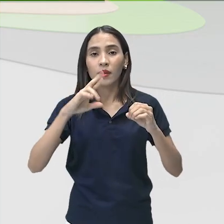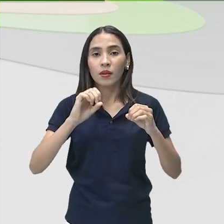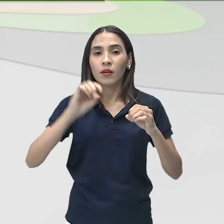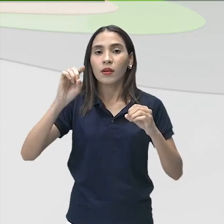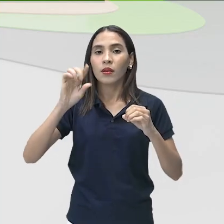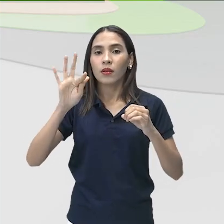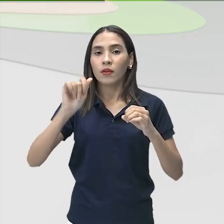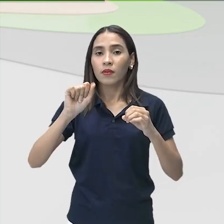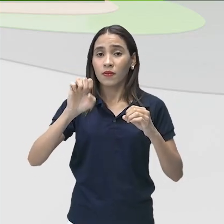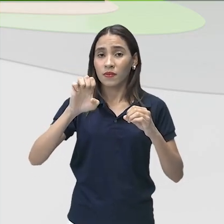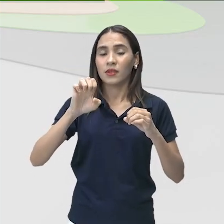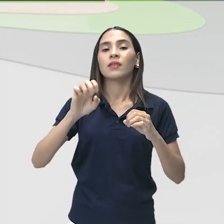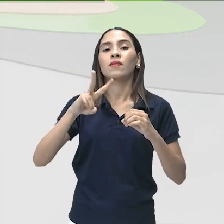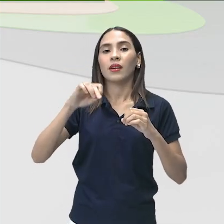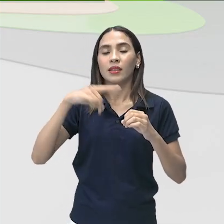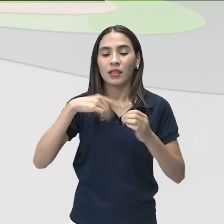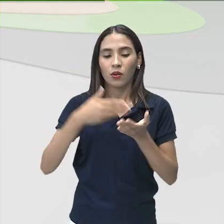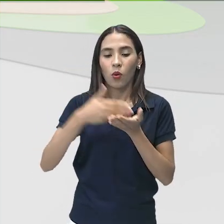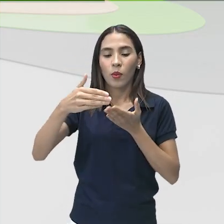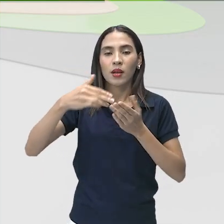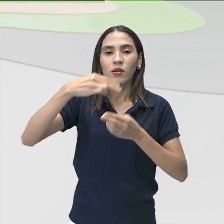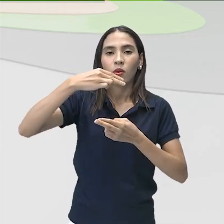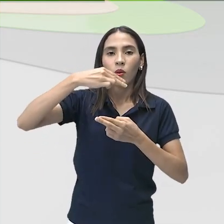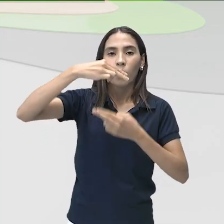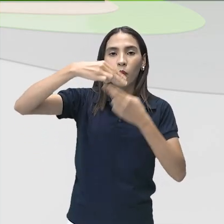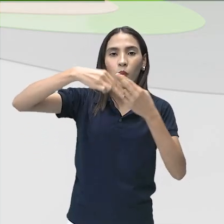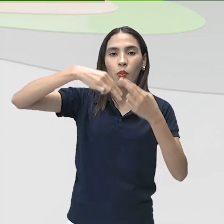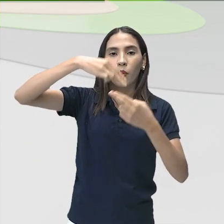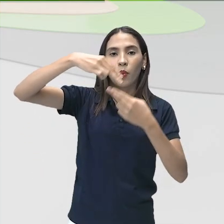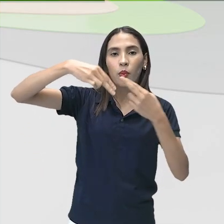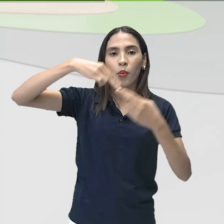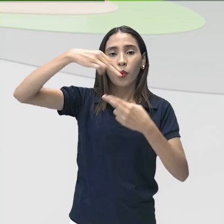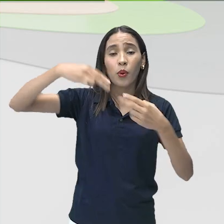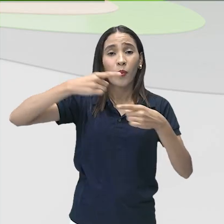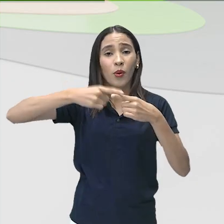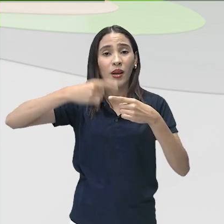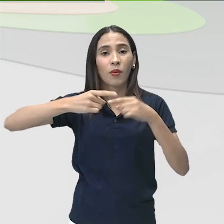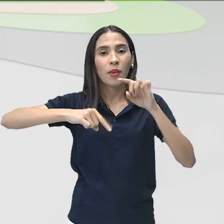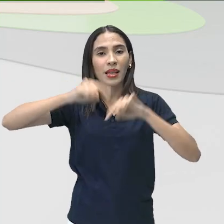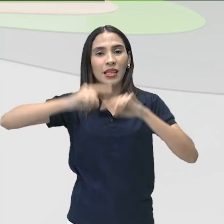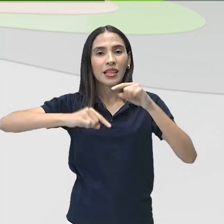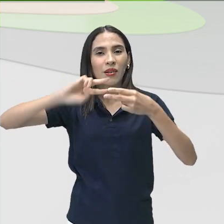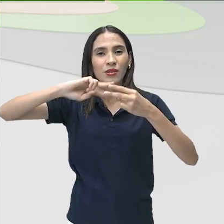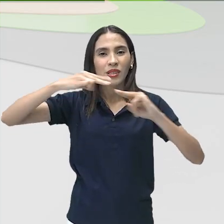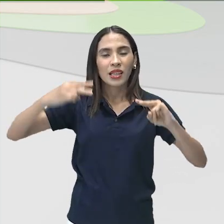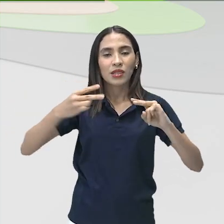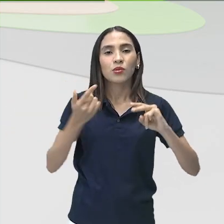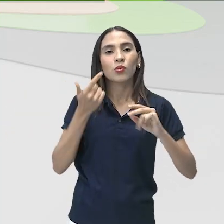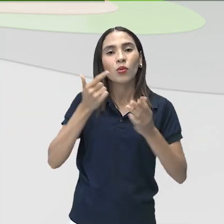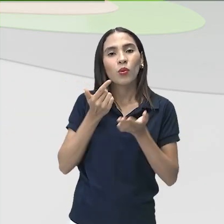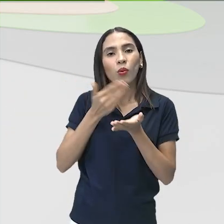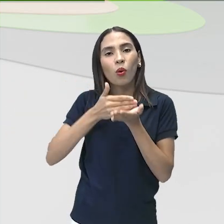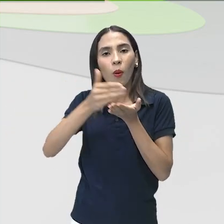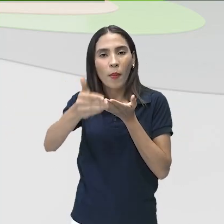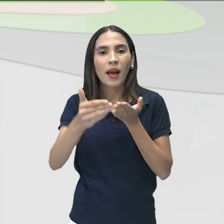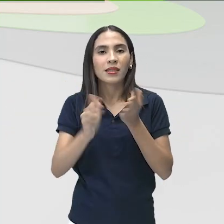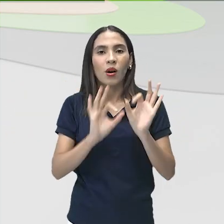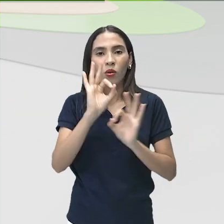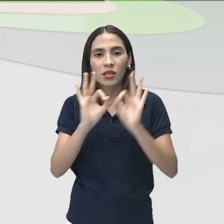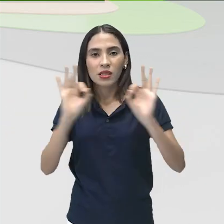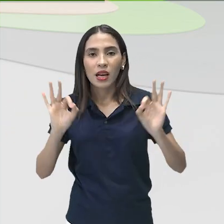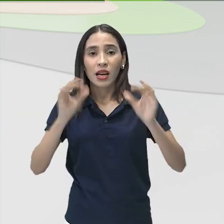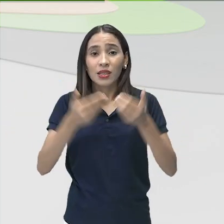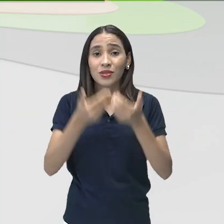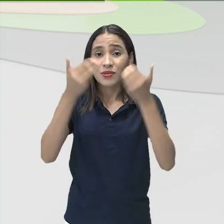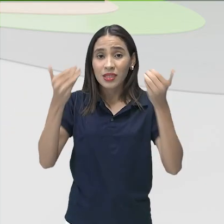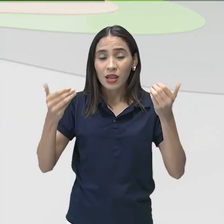ter esse início da condensação desses cromossomos, porque o material genético ele começa a se preparar para a divisão celular. E